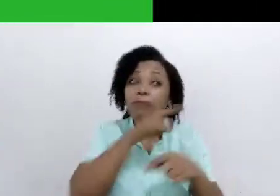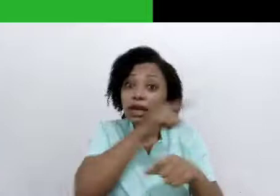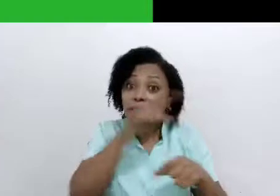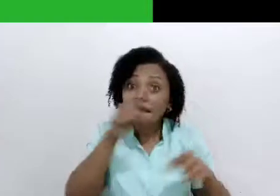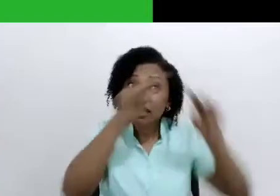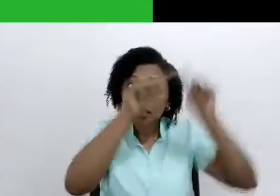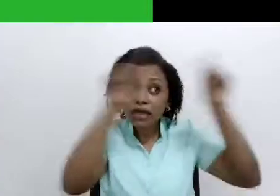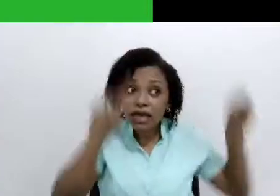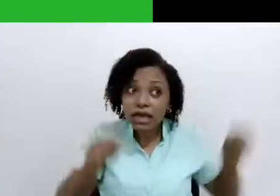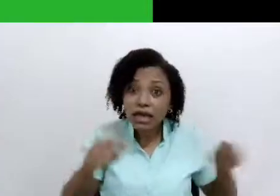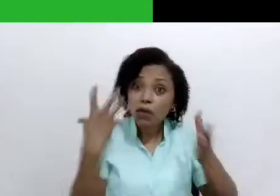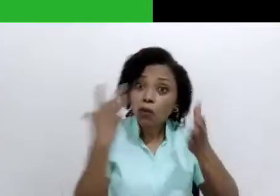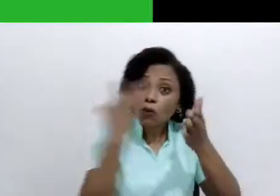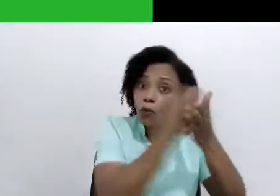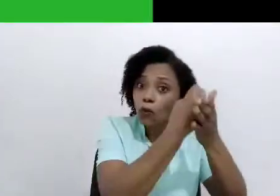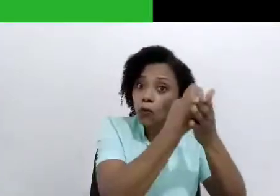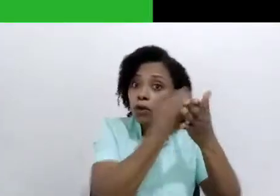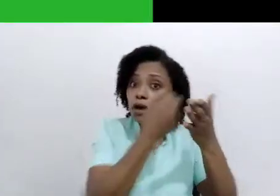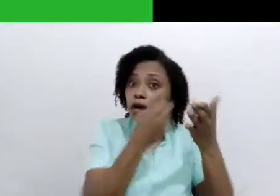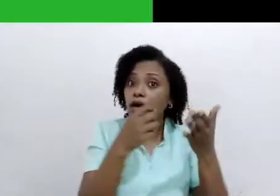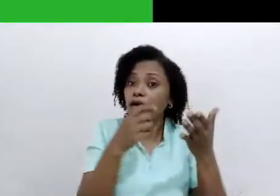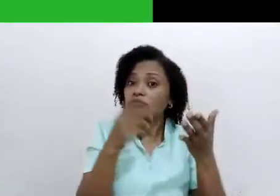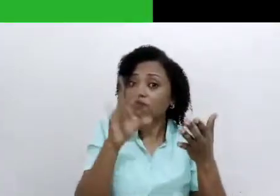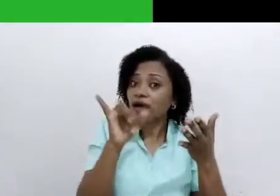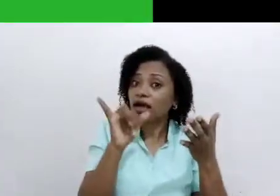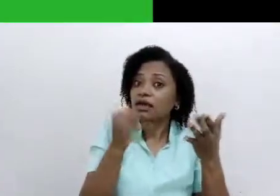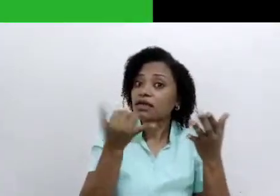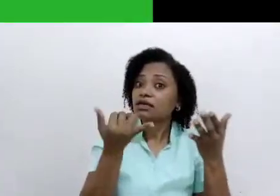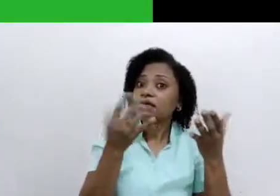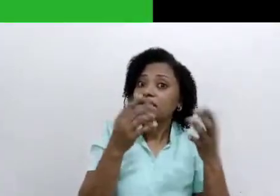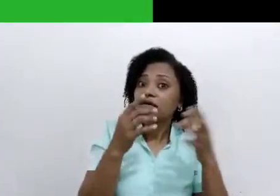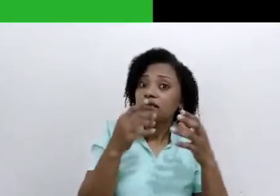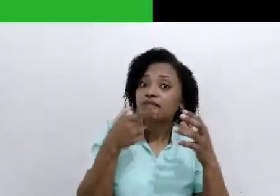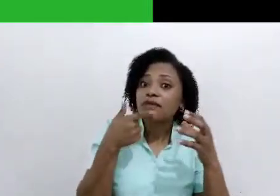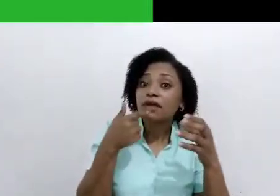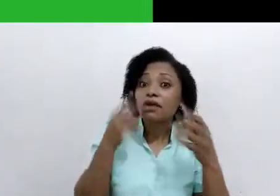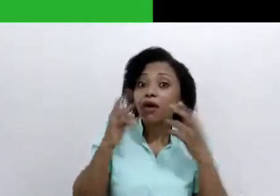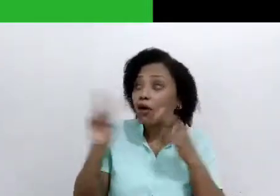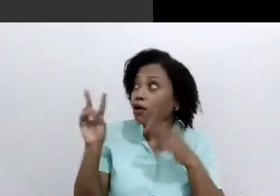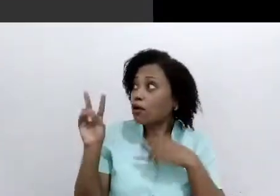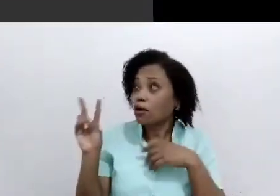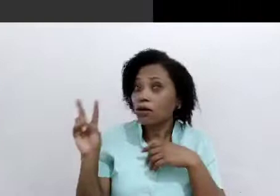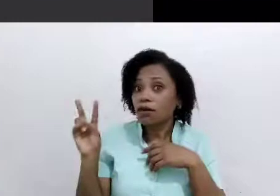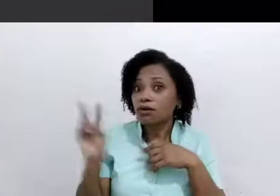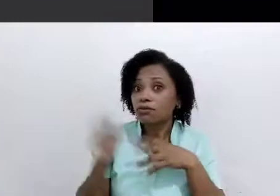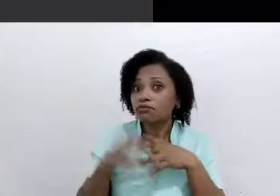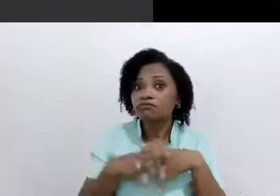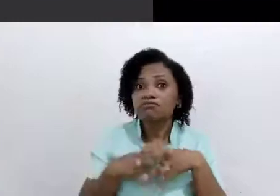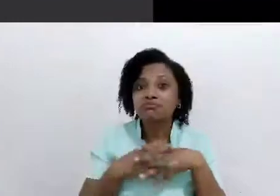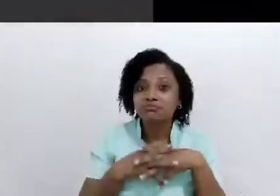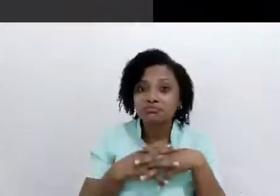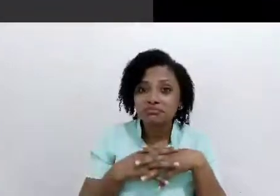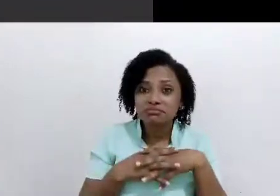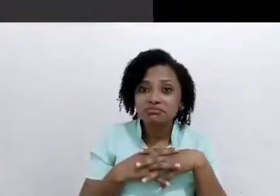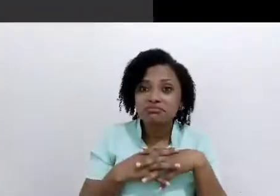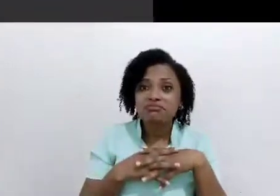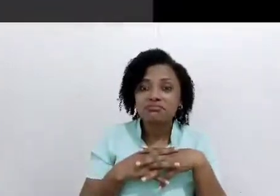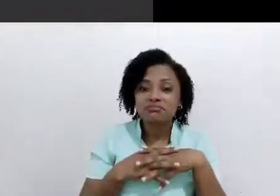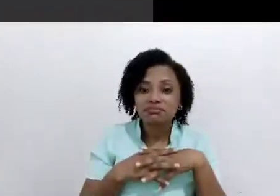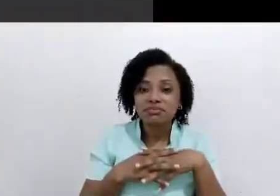eles vão absorver a luz vermelha e não vão refletir nada. Se não reflete, eles ficam